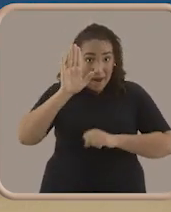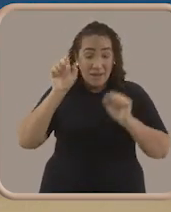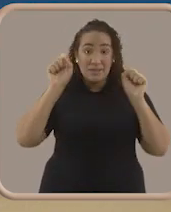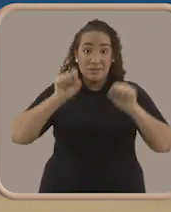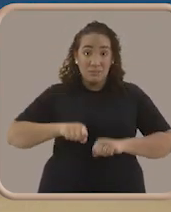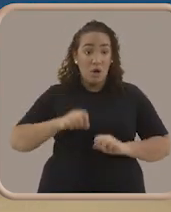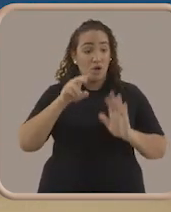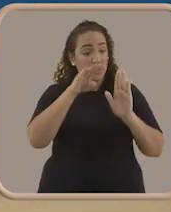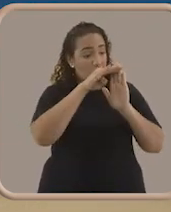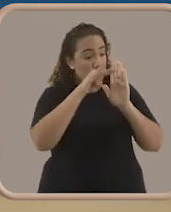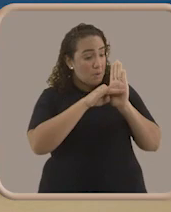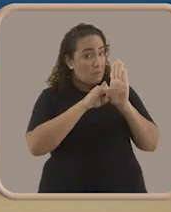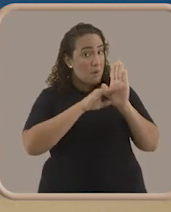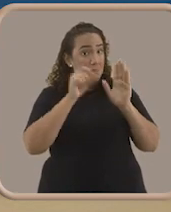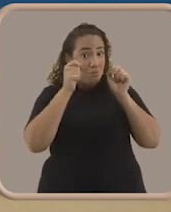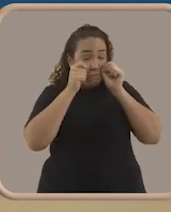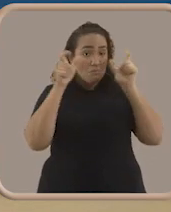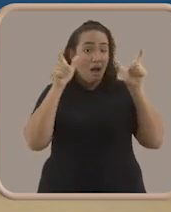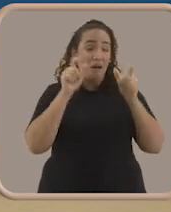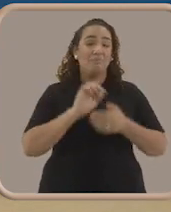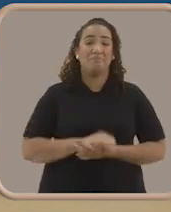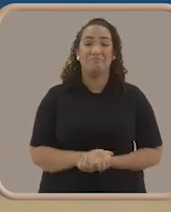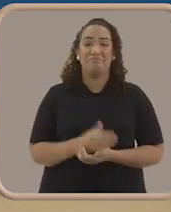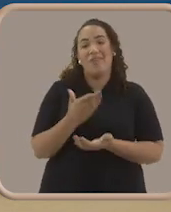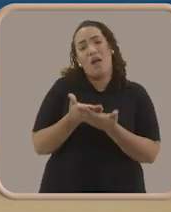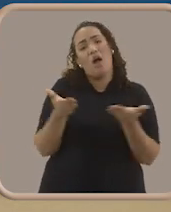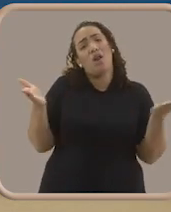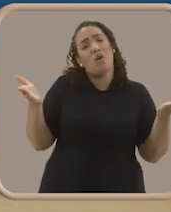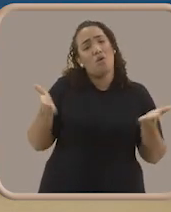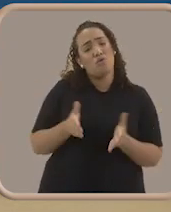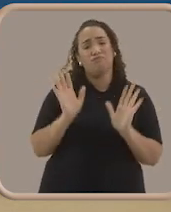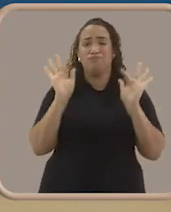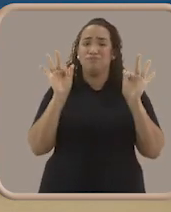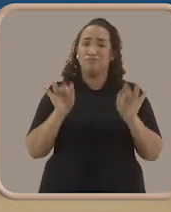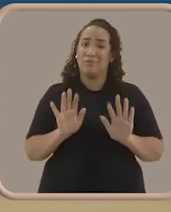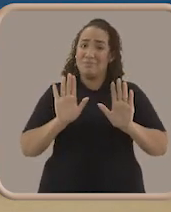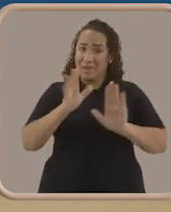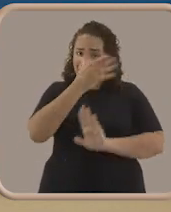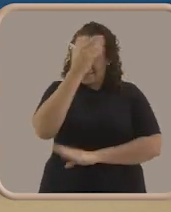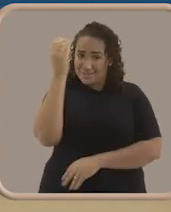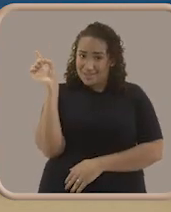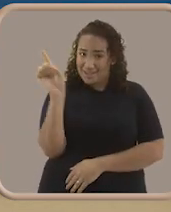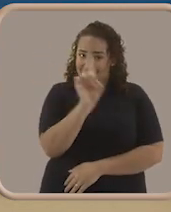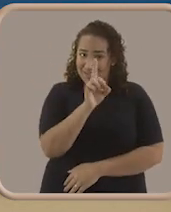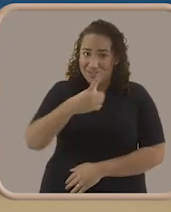ficar ligadinho no canal. A aula de hoje chegou ao fim, mas